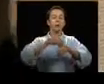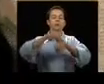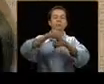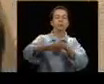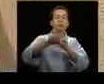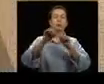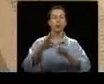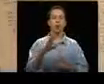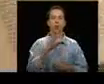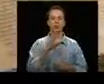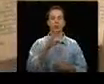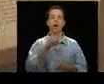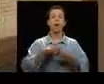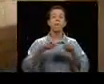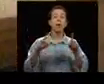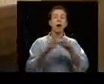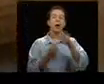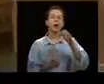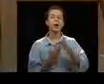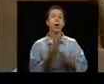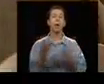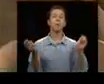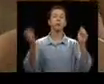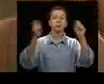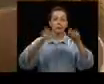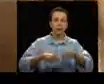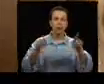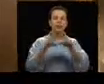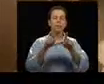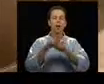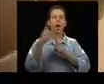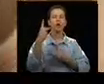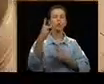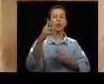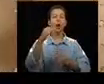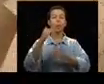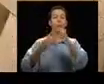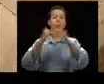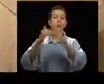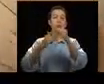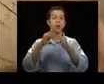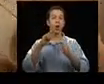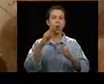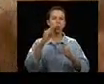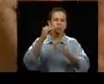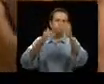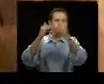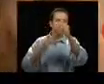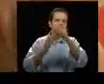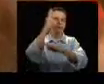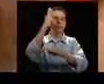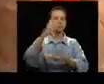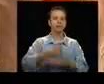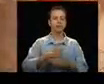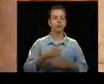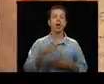Ensinar não é transferir conhecimento, mas criar as possibilidades para a sua produção ou a